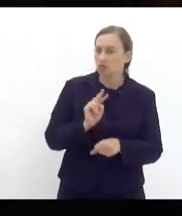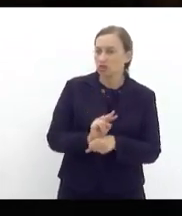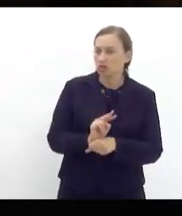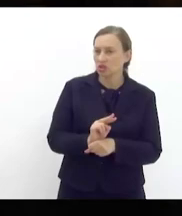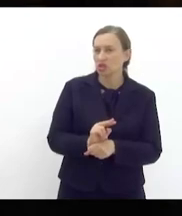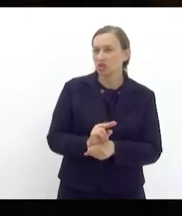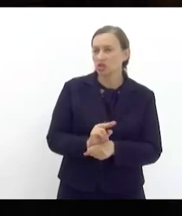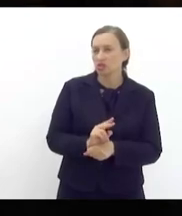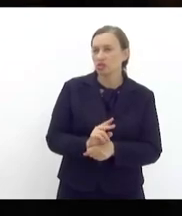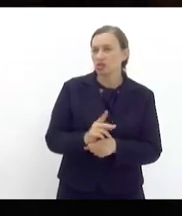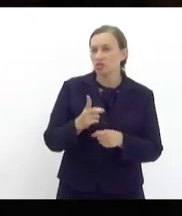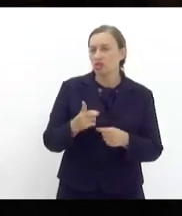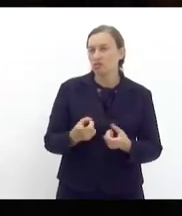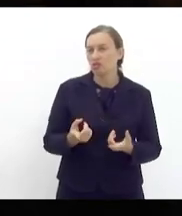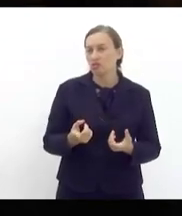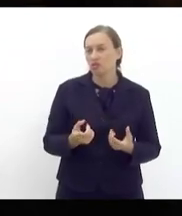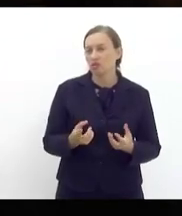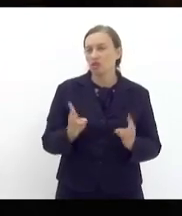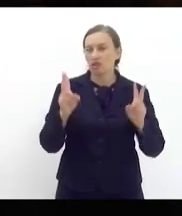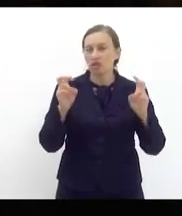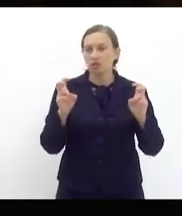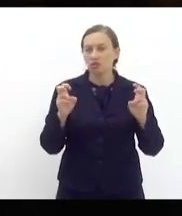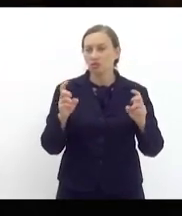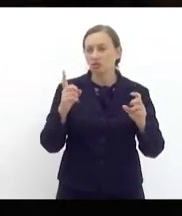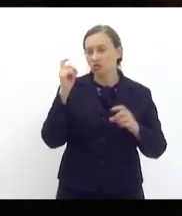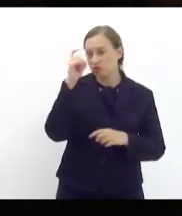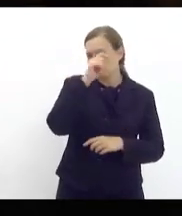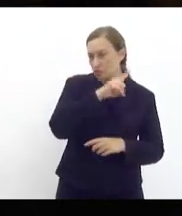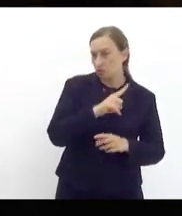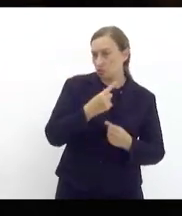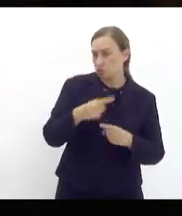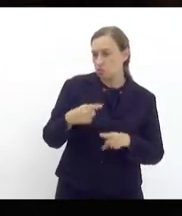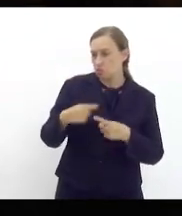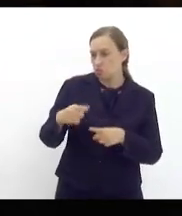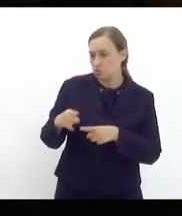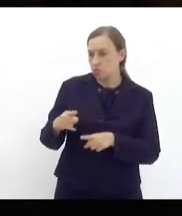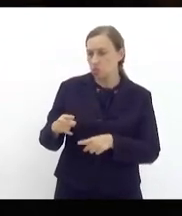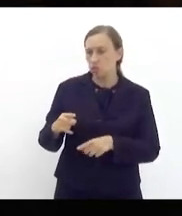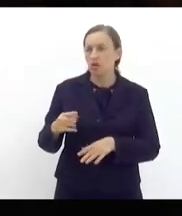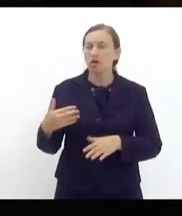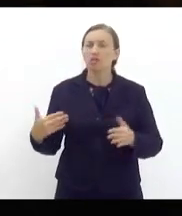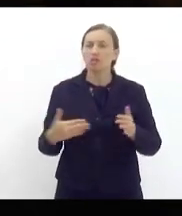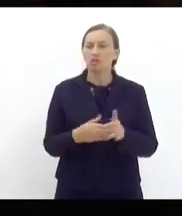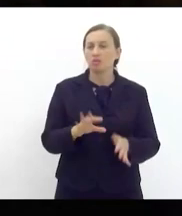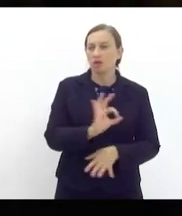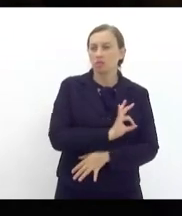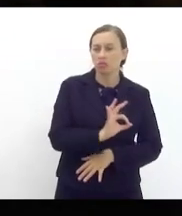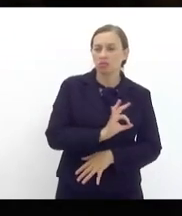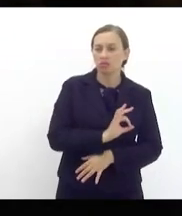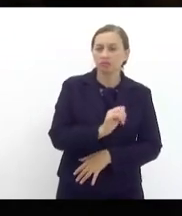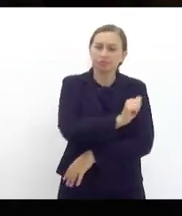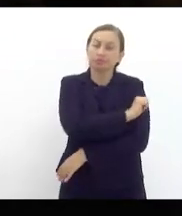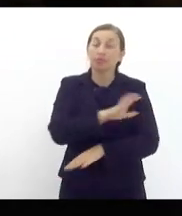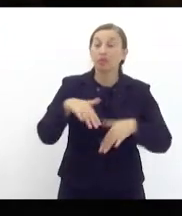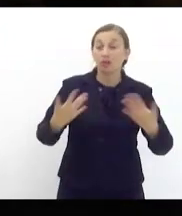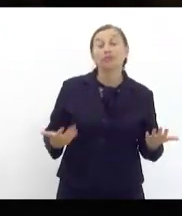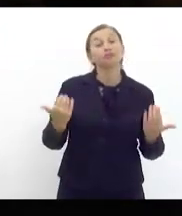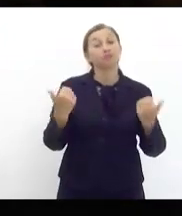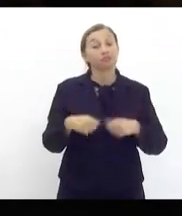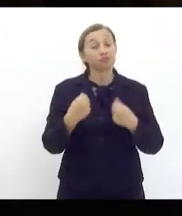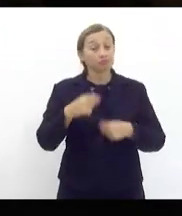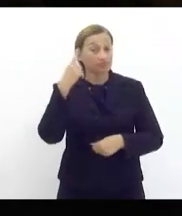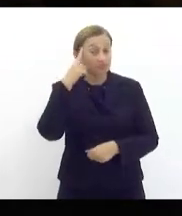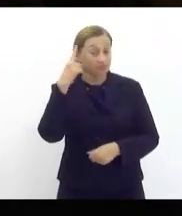vai estar gerando situações conflituosas perseguições ainda até pela polícia de alunos então a gente precisa